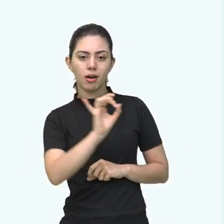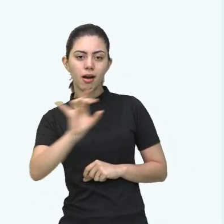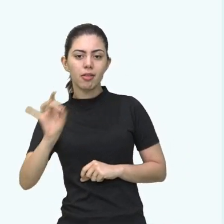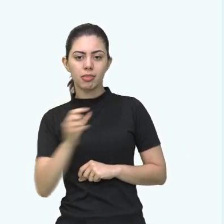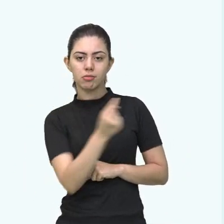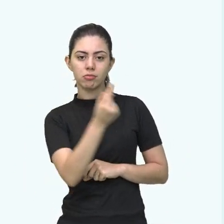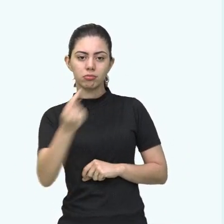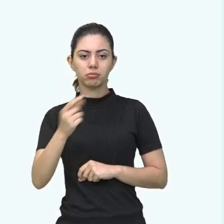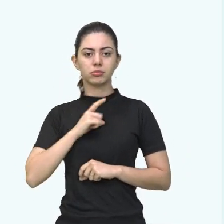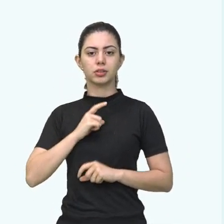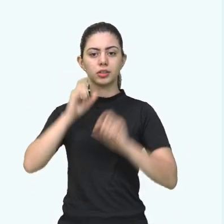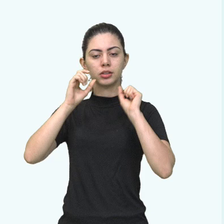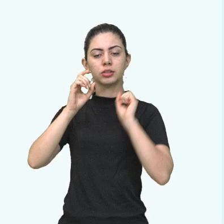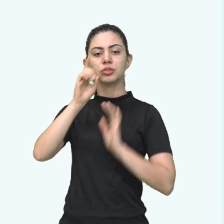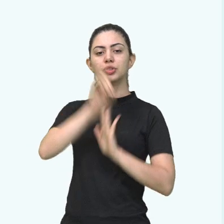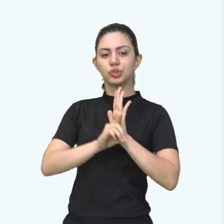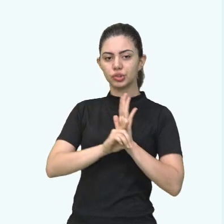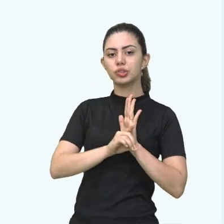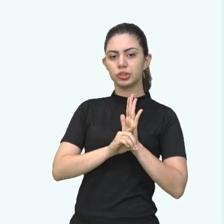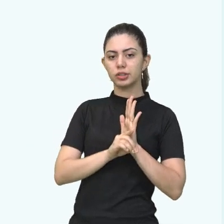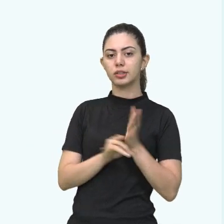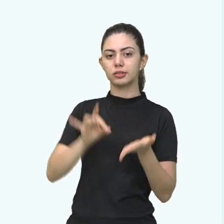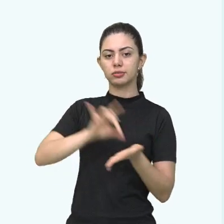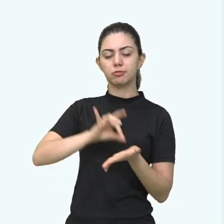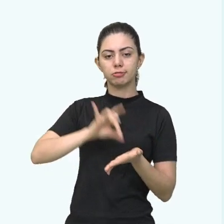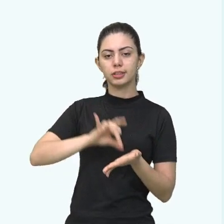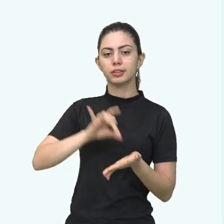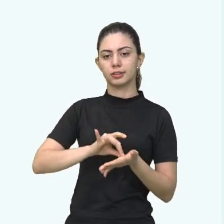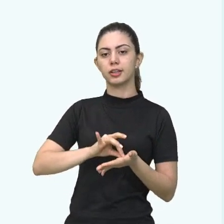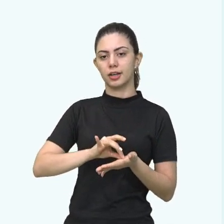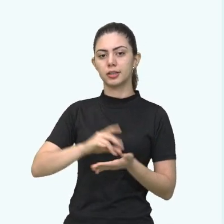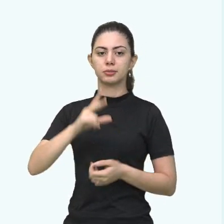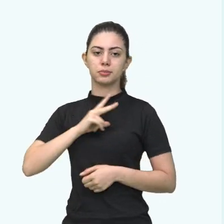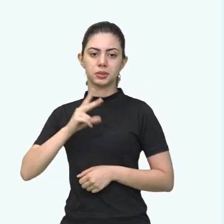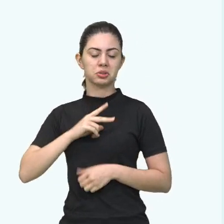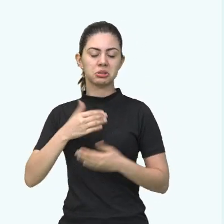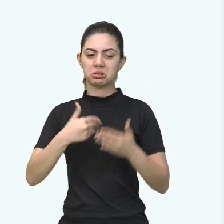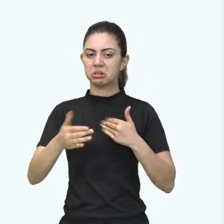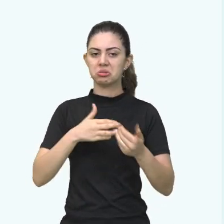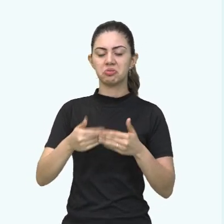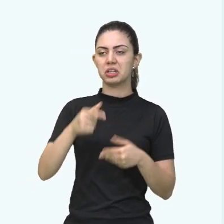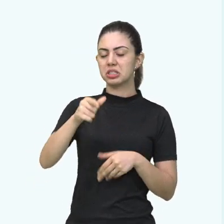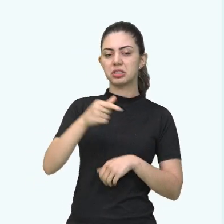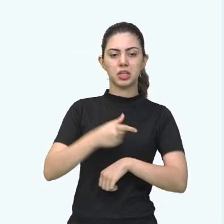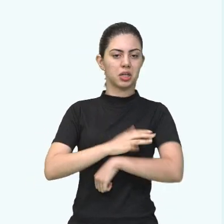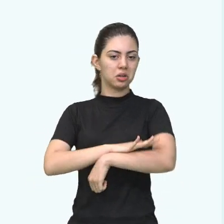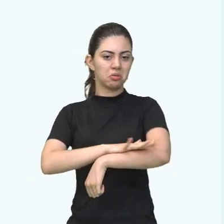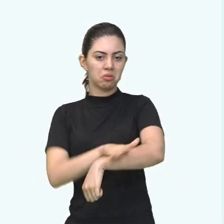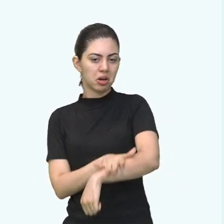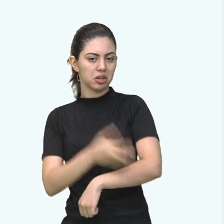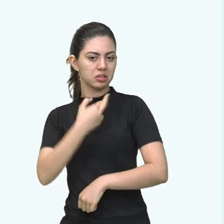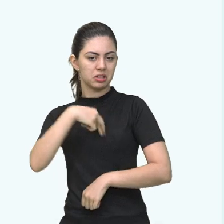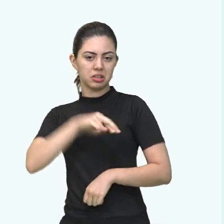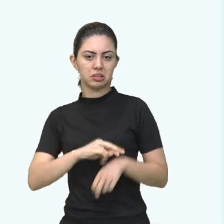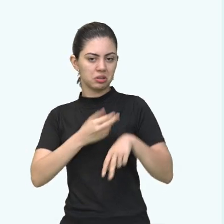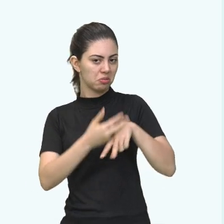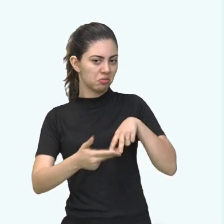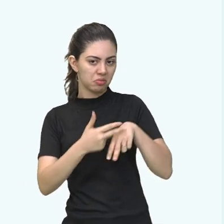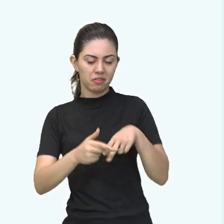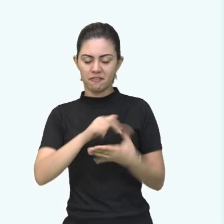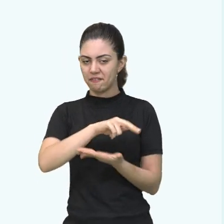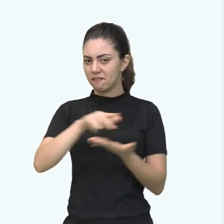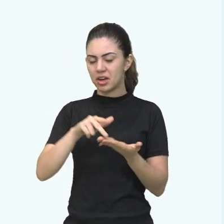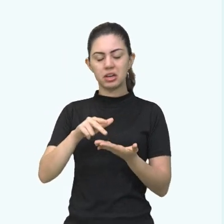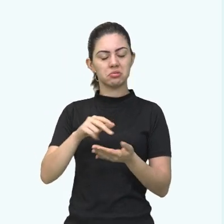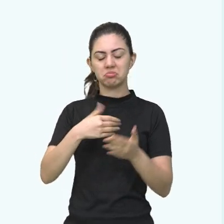possui direitos inalienáveis independentemente de sua origem, raça, religião ou orientação sexual. Então, o